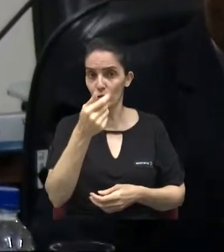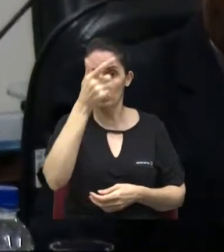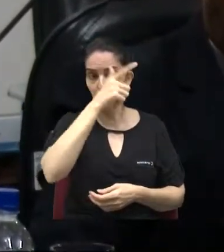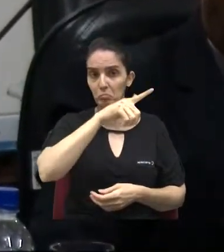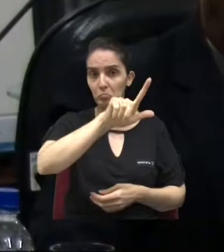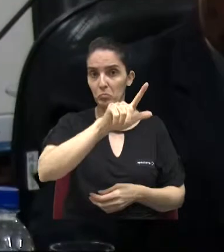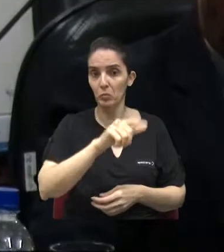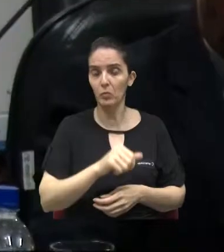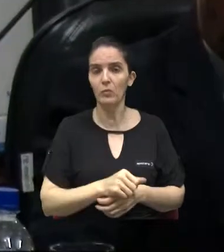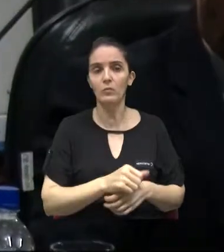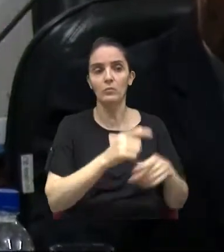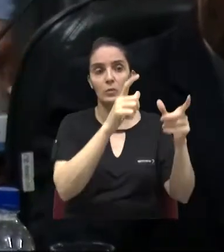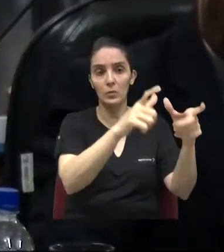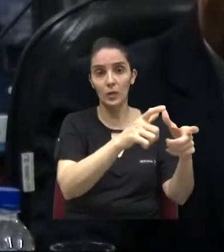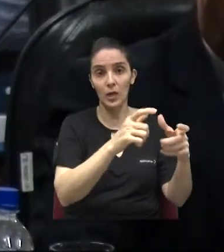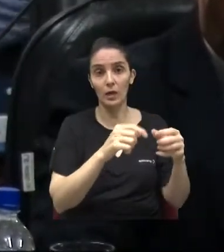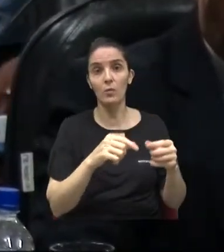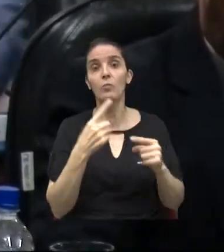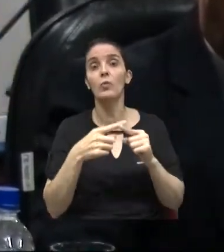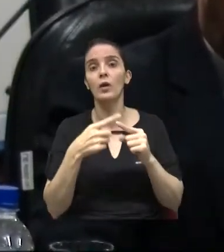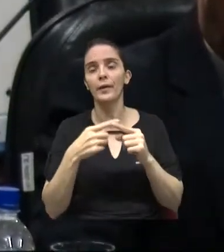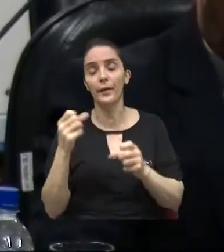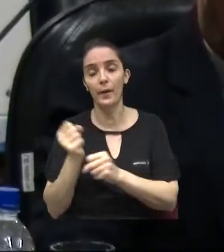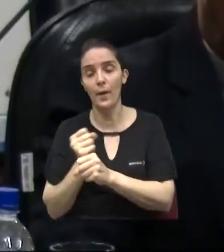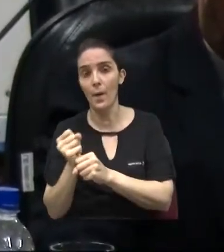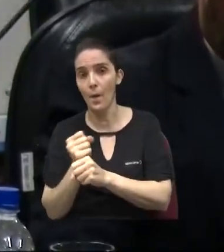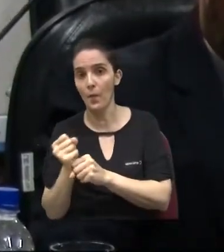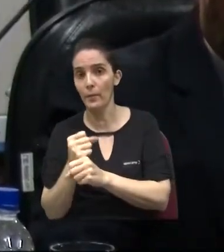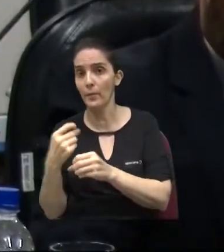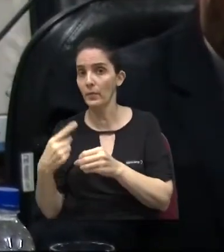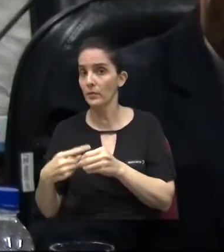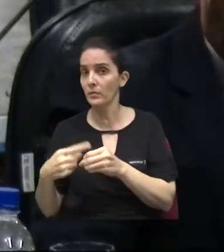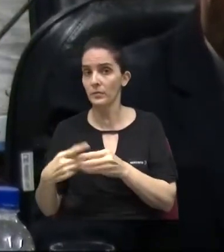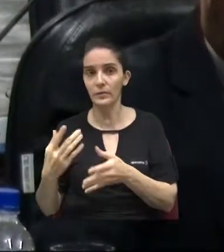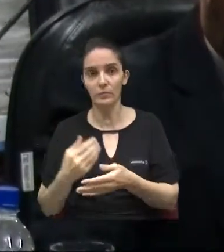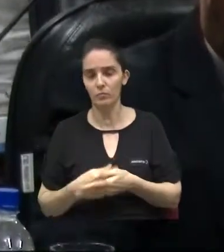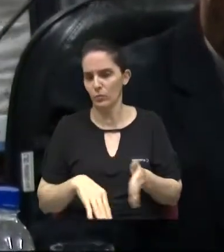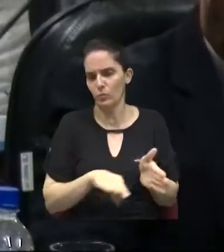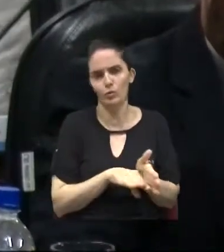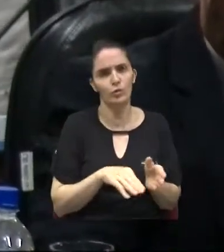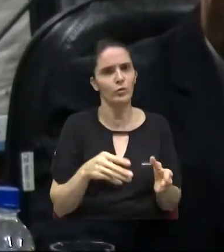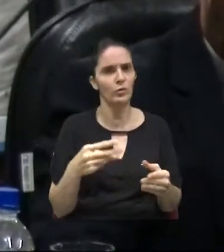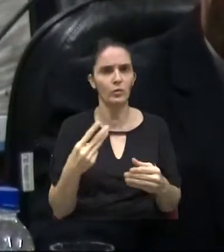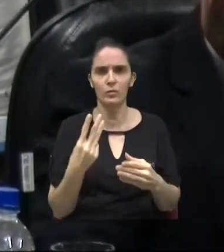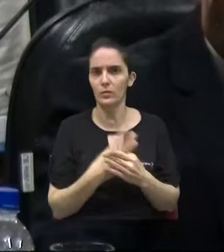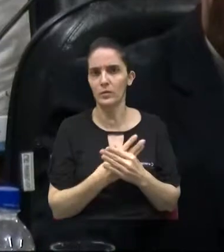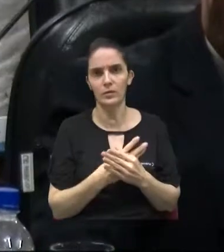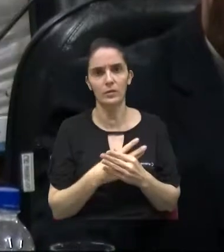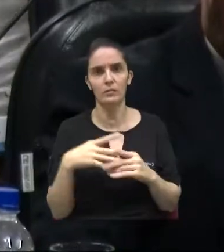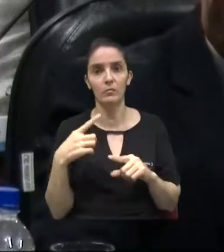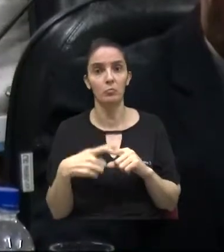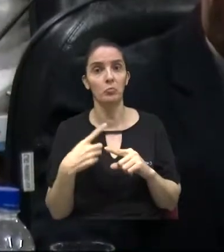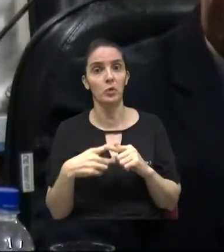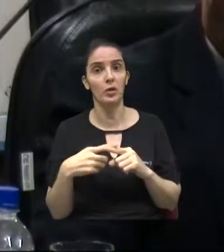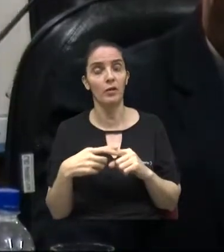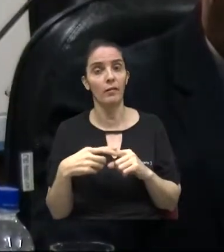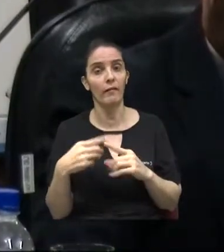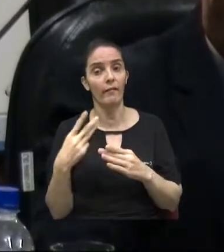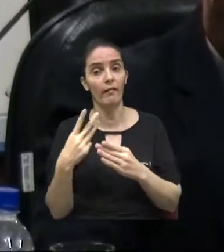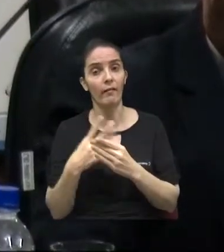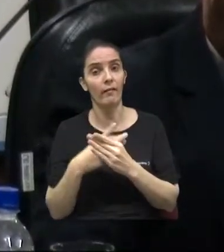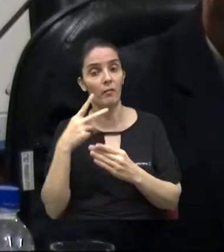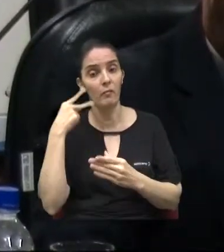algumas obras na cidade. Não chegou até a Câmara, porque quem autoriza é a Câmara